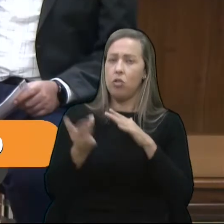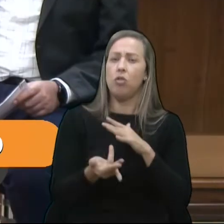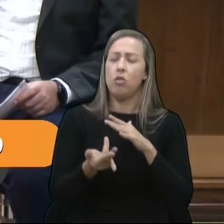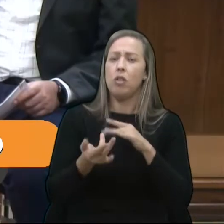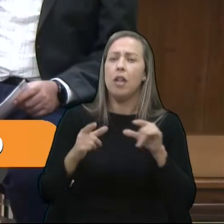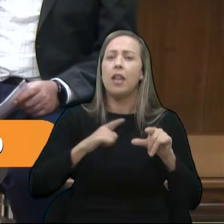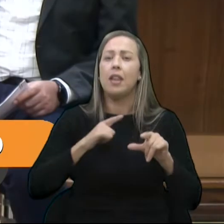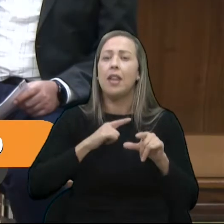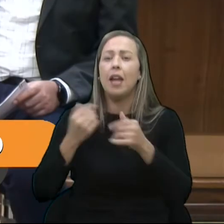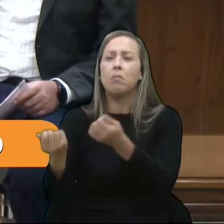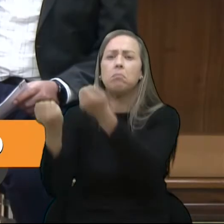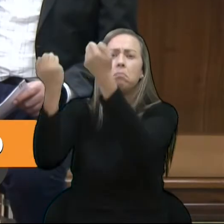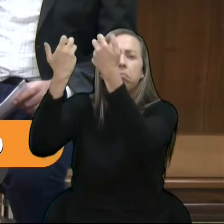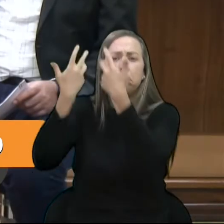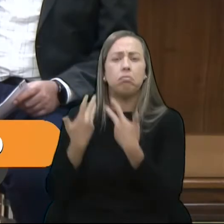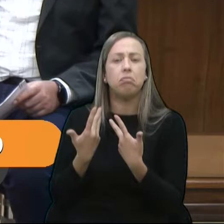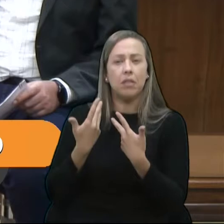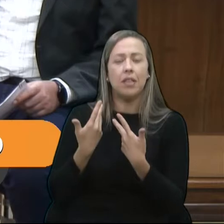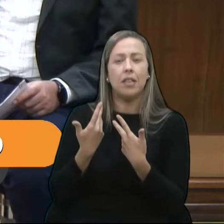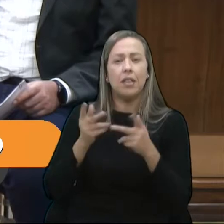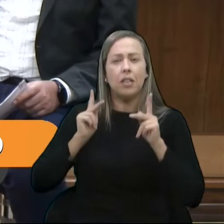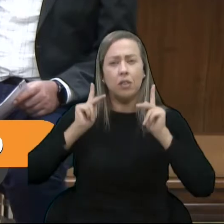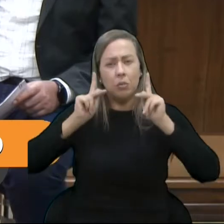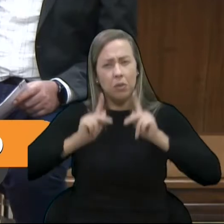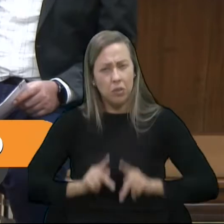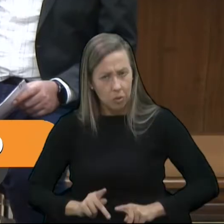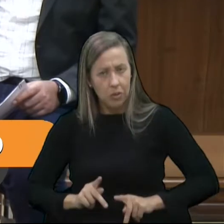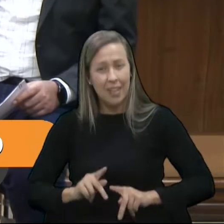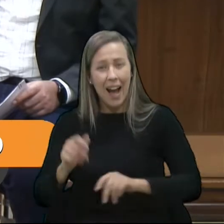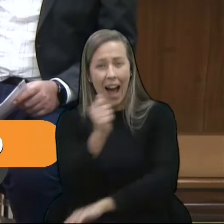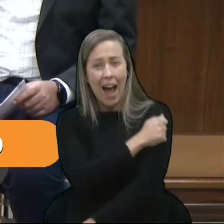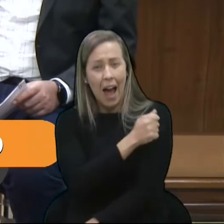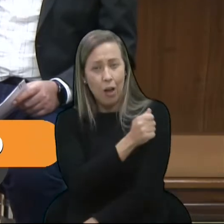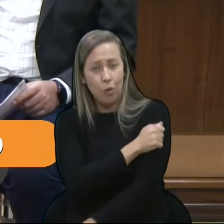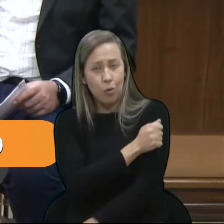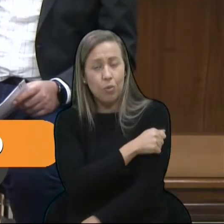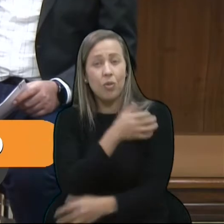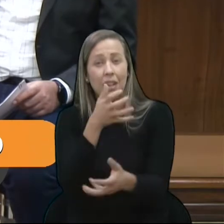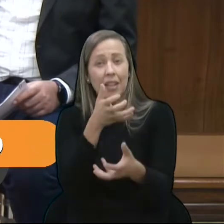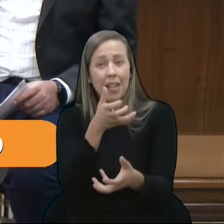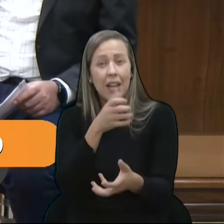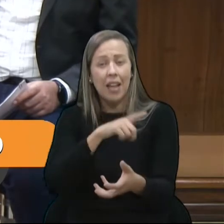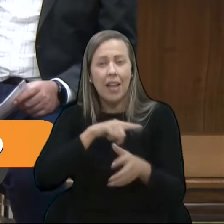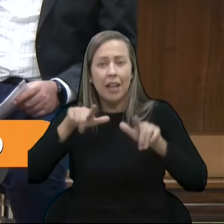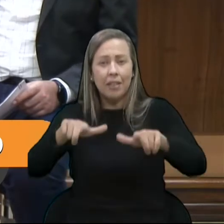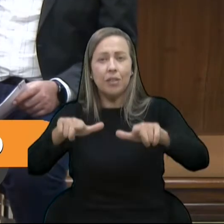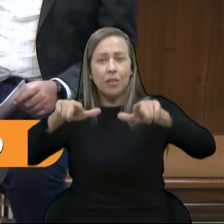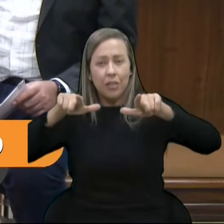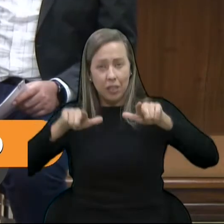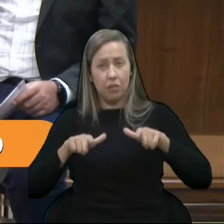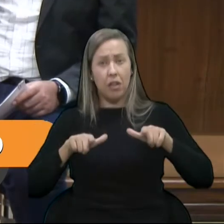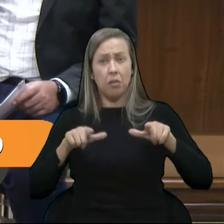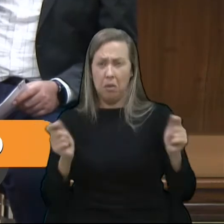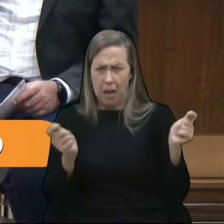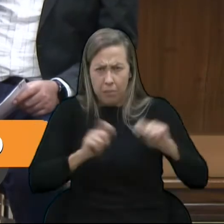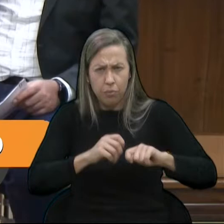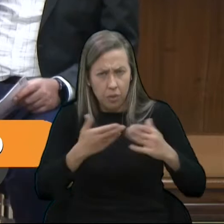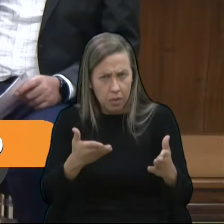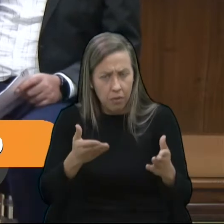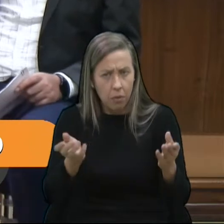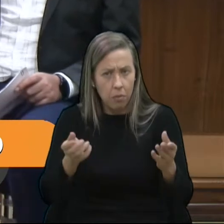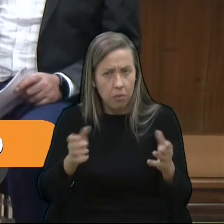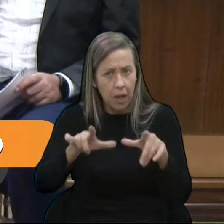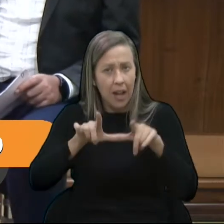traz relatos daqueles mesmos estudantes que gostariam de ter o seu certificado, e isso é possível, né, Letícia? Boa